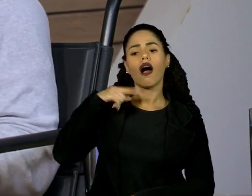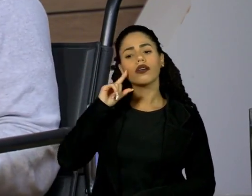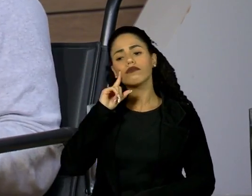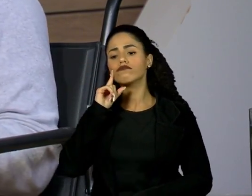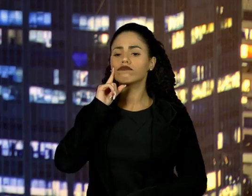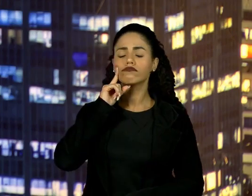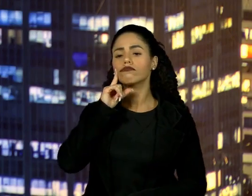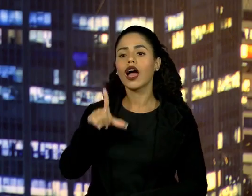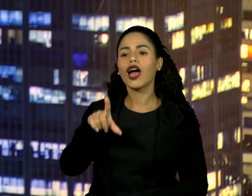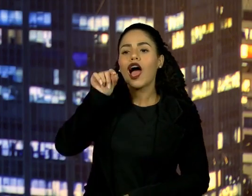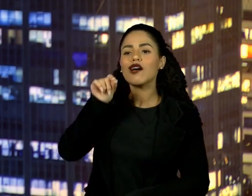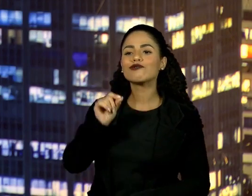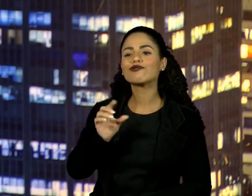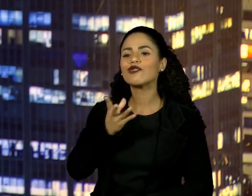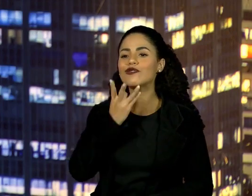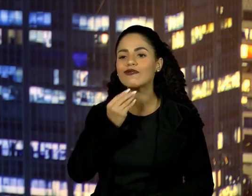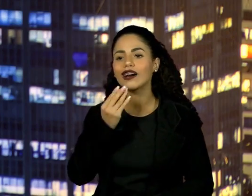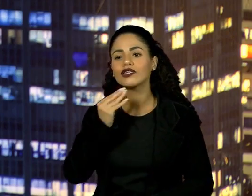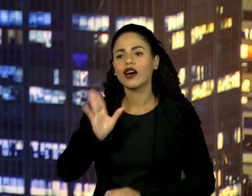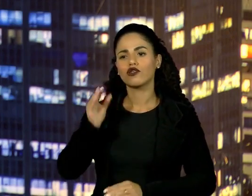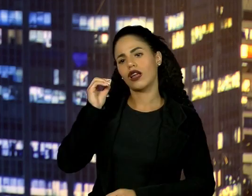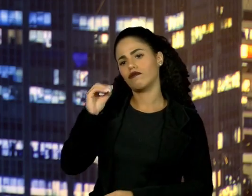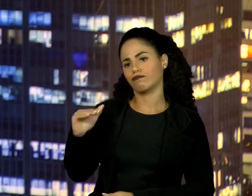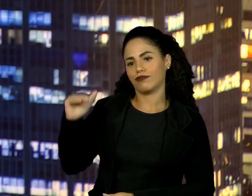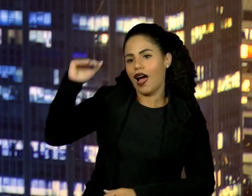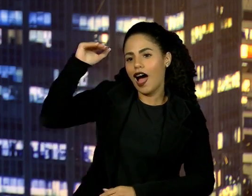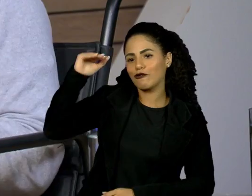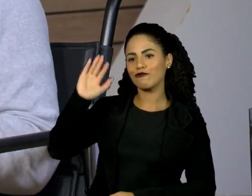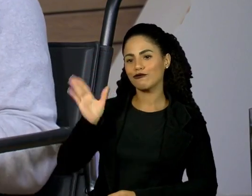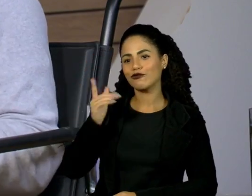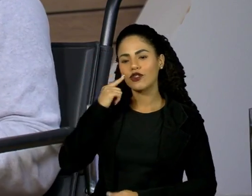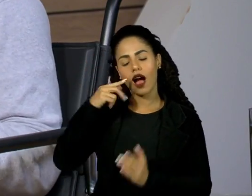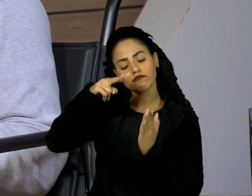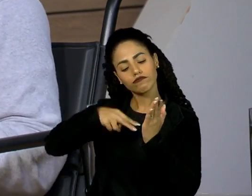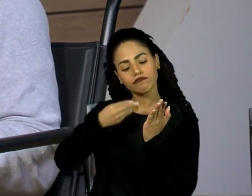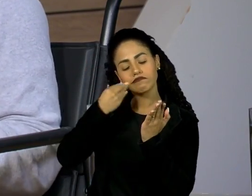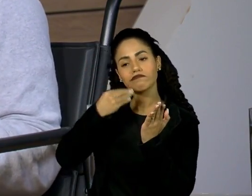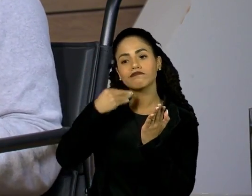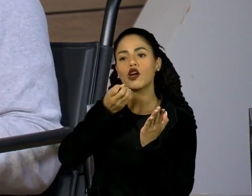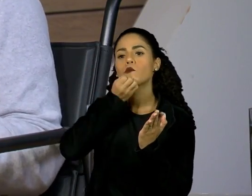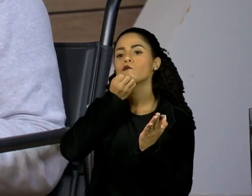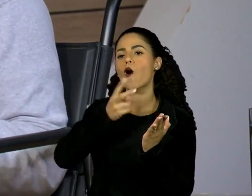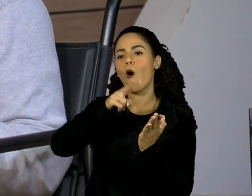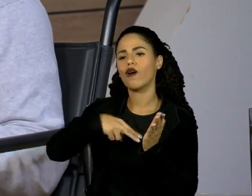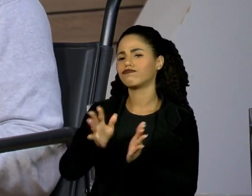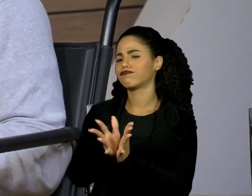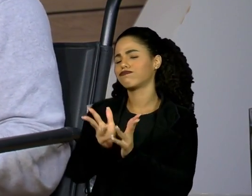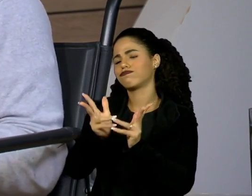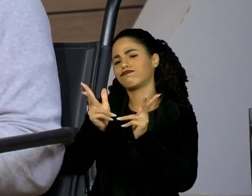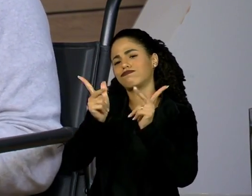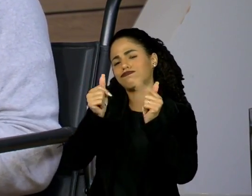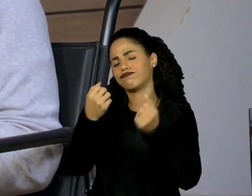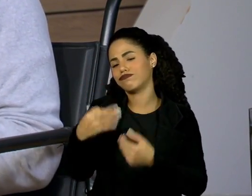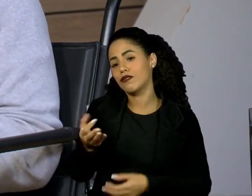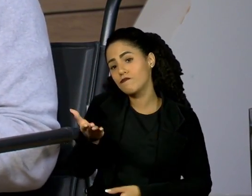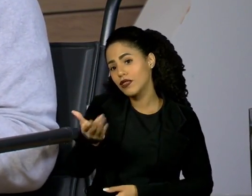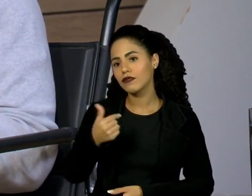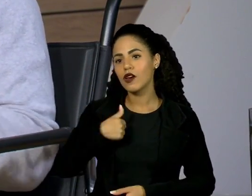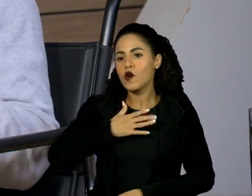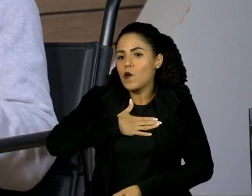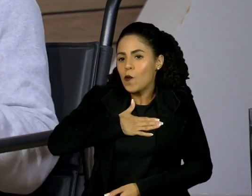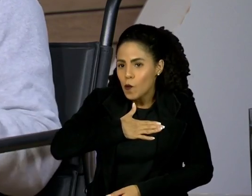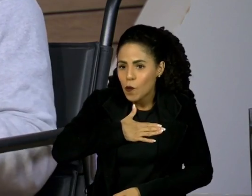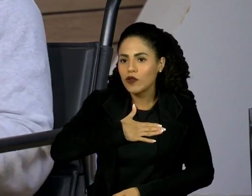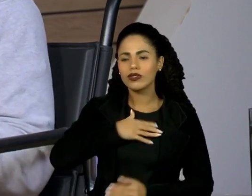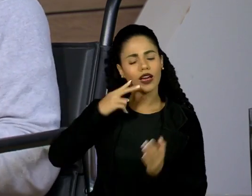de Assis quando eu já estava mais maduro. E essa experiência é fascinante. O Alienista, por exemplo, foi uma das